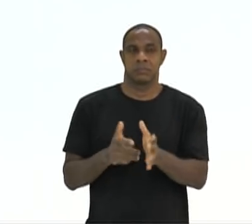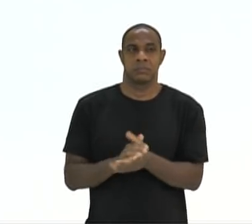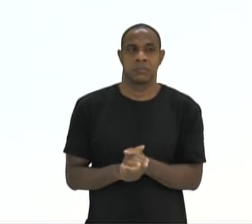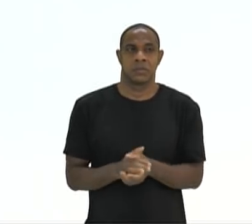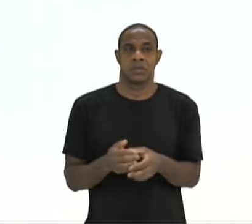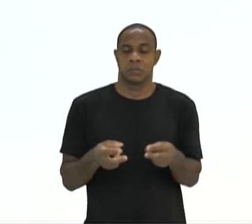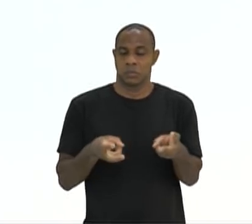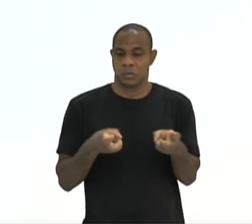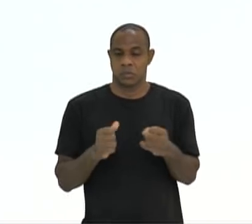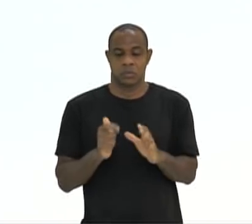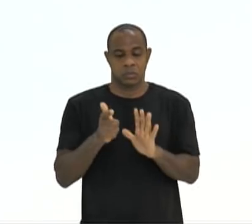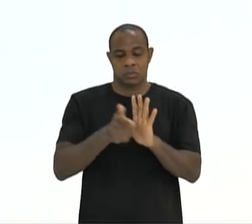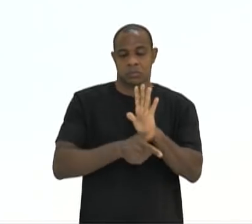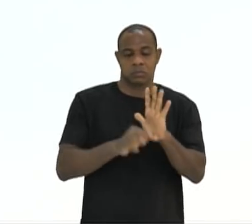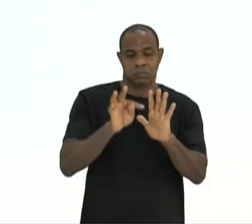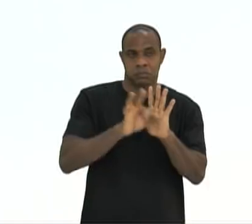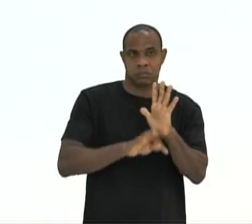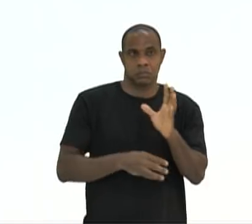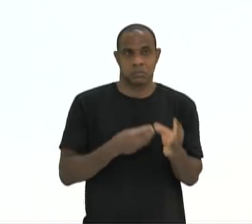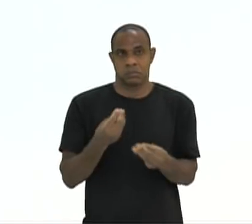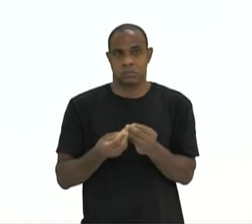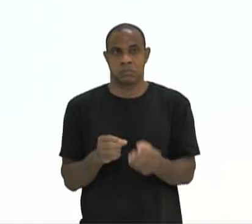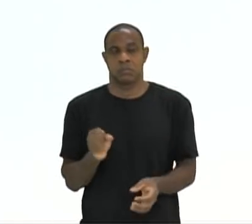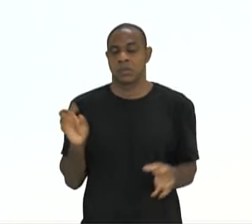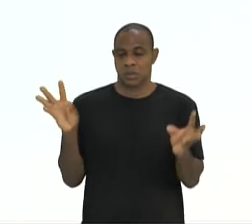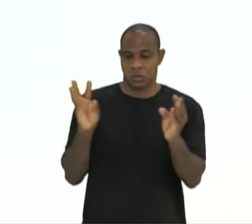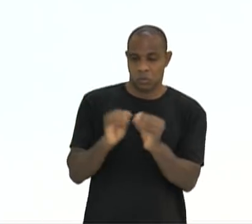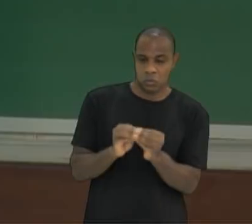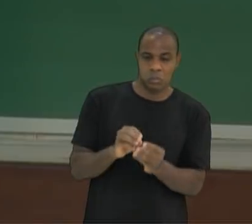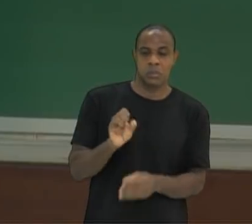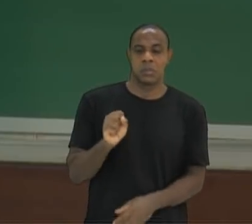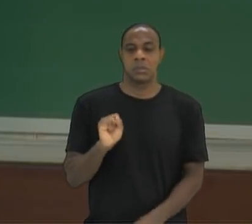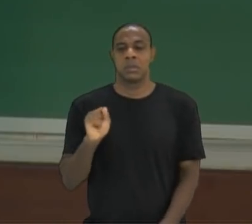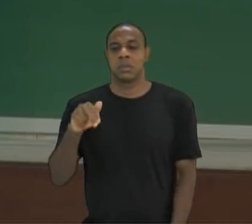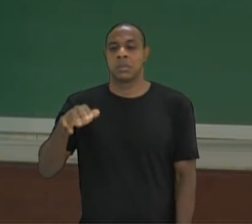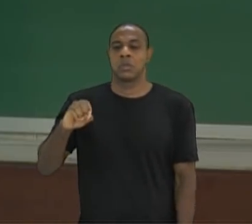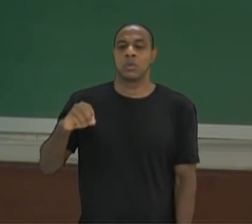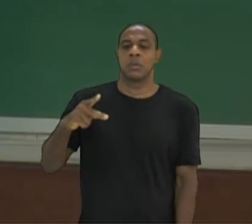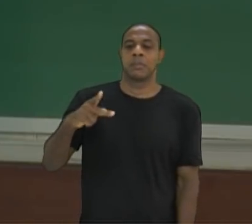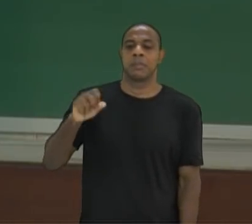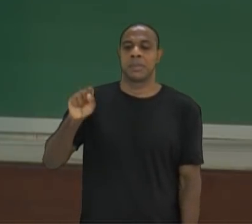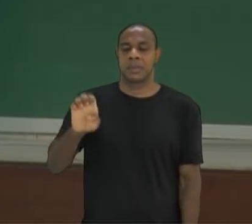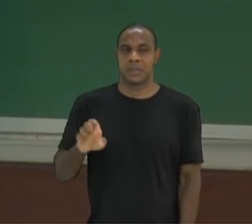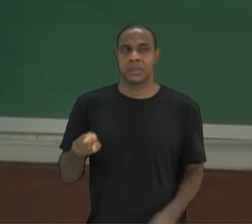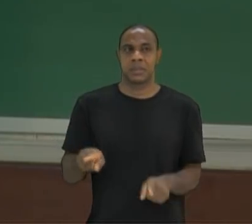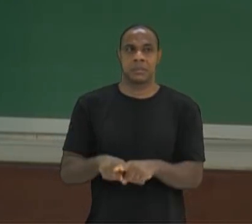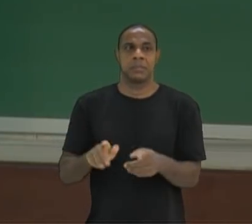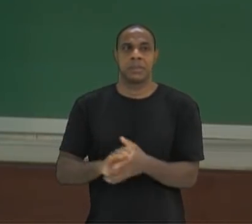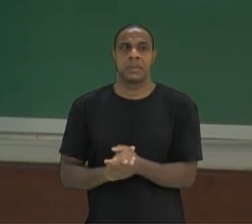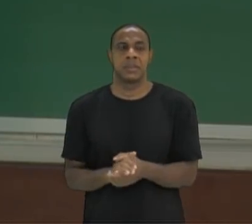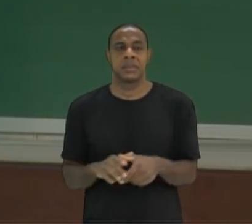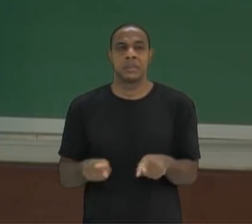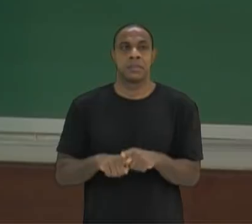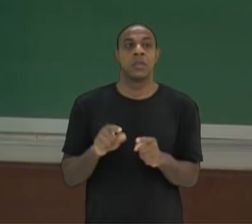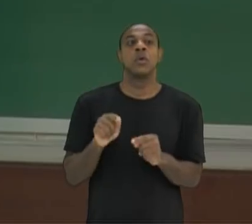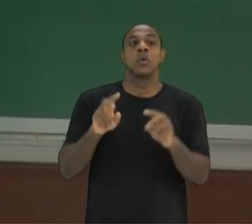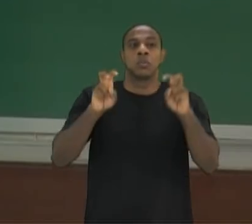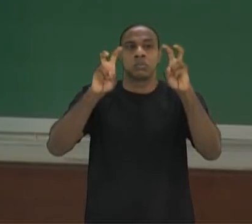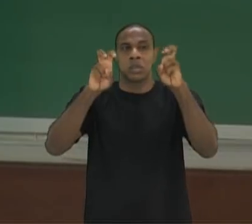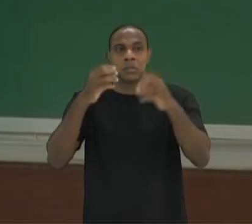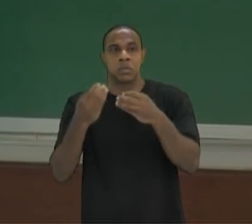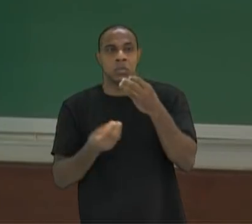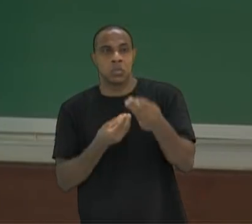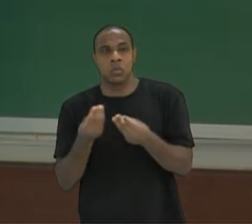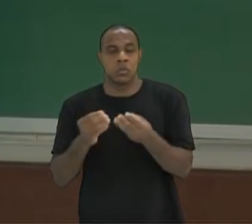pouco mais os gêneros discursivos, sinopse e resumo. Reconhecemos diferentes formas de tratar um mesmo tema, distinguimos